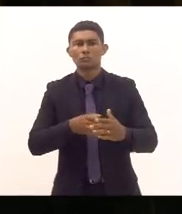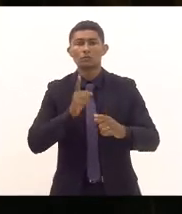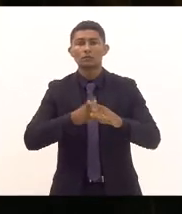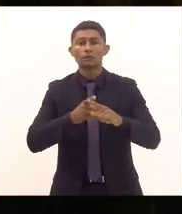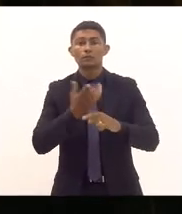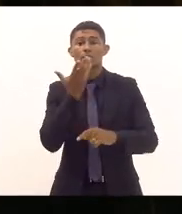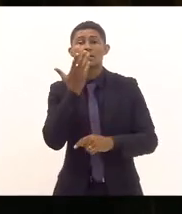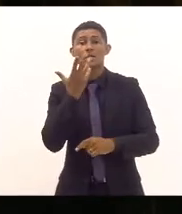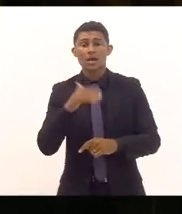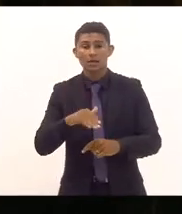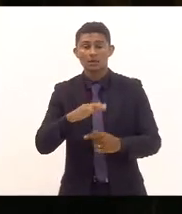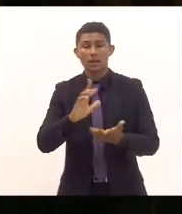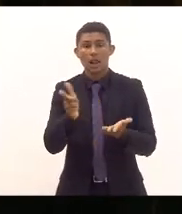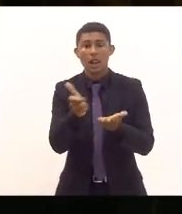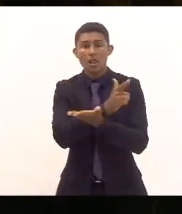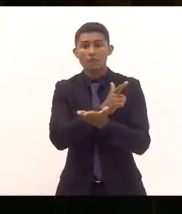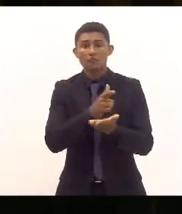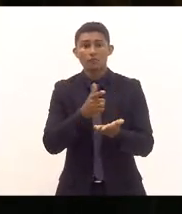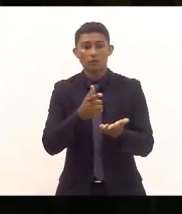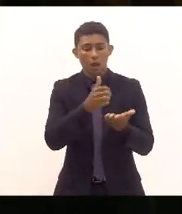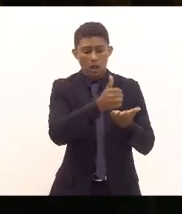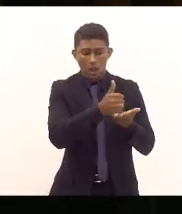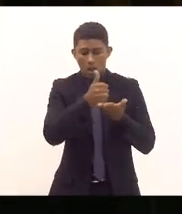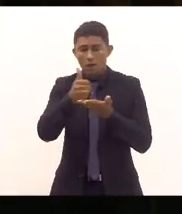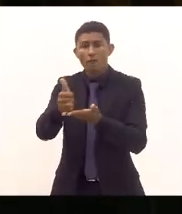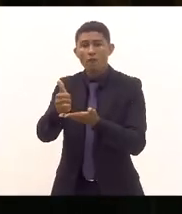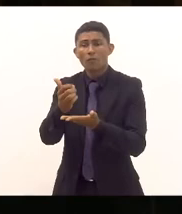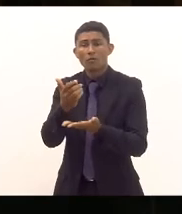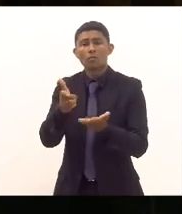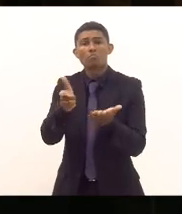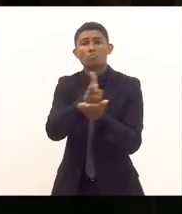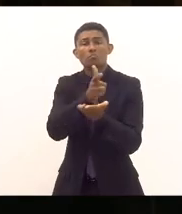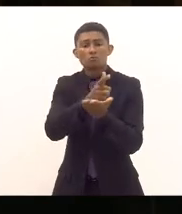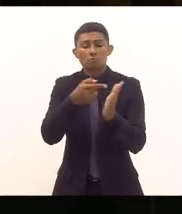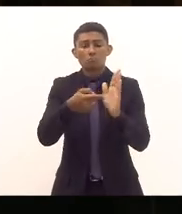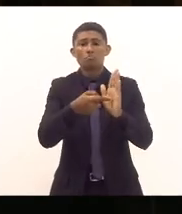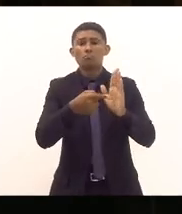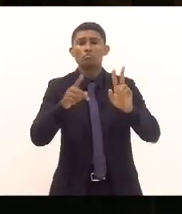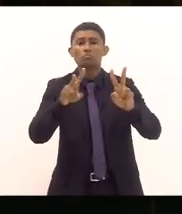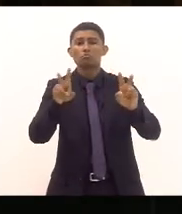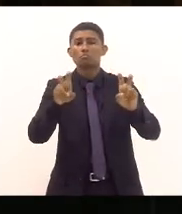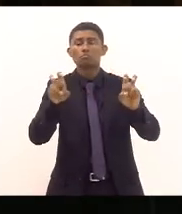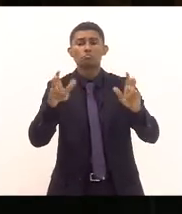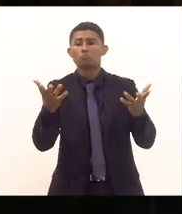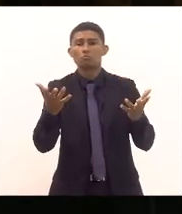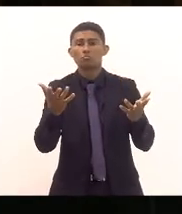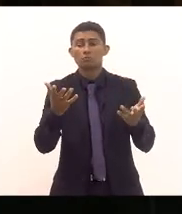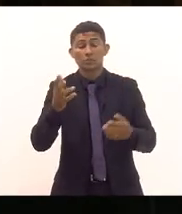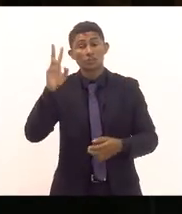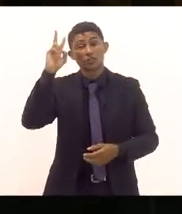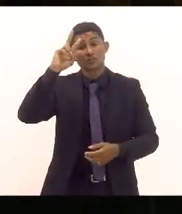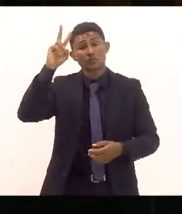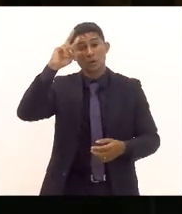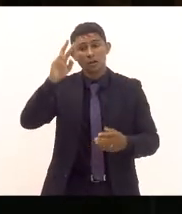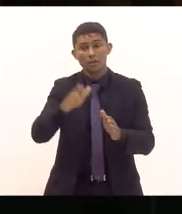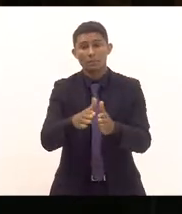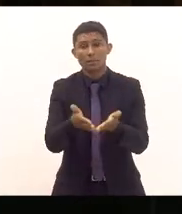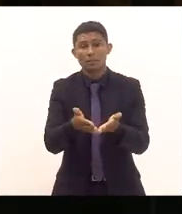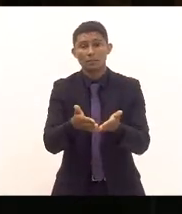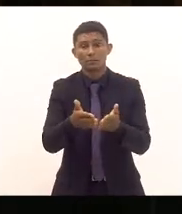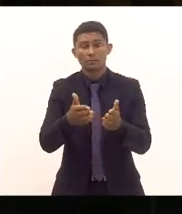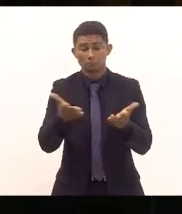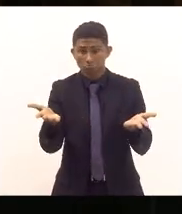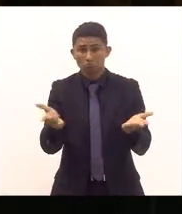levou consigo para trocar um livro chamado a pequena história da Bíblia Oi